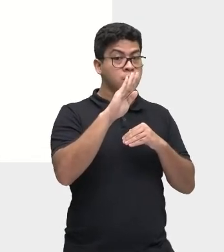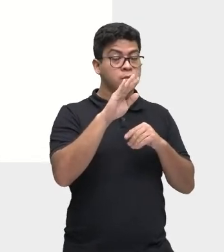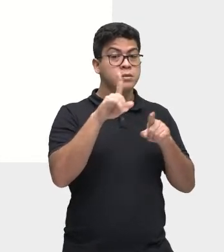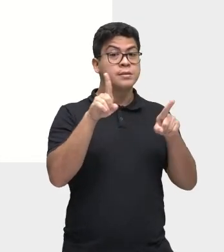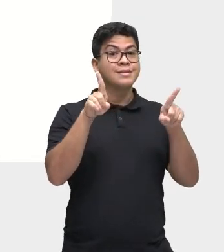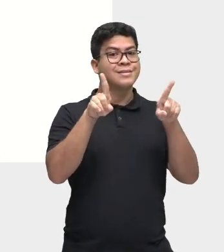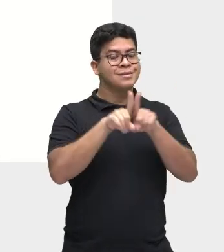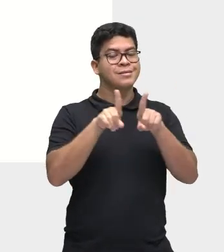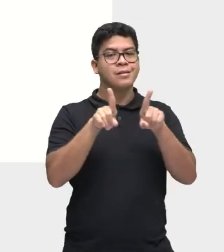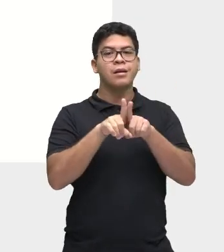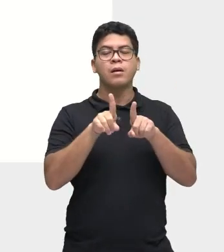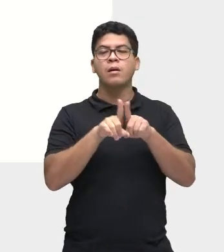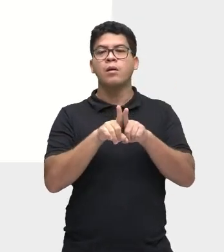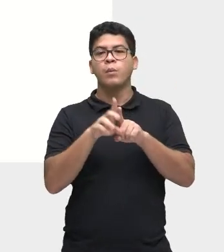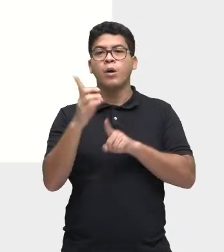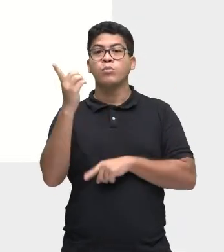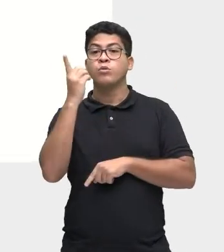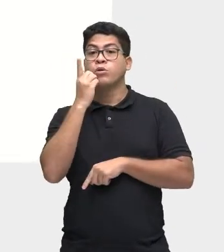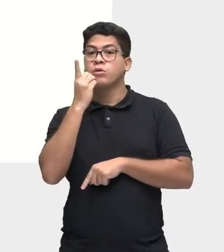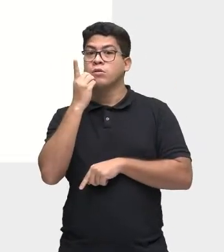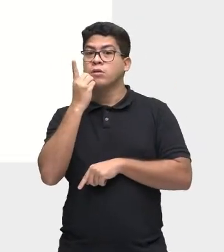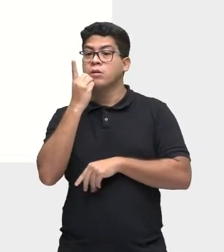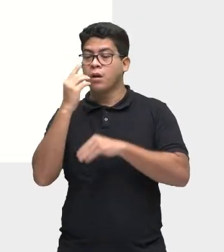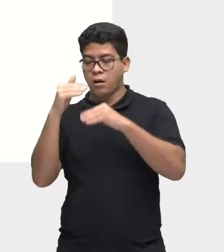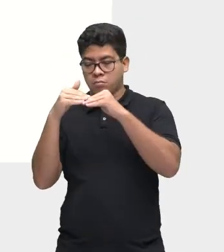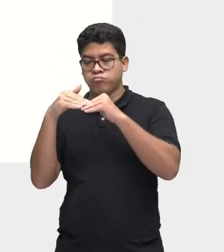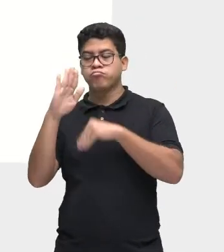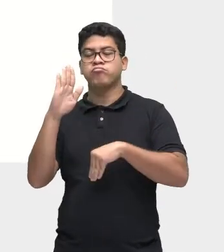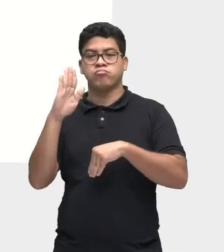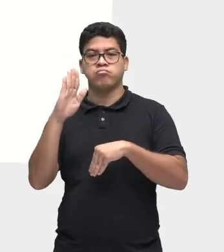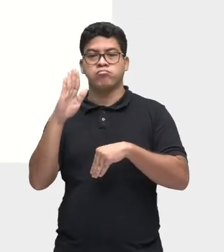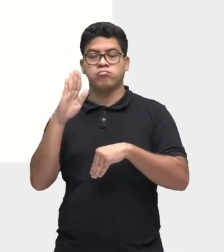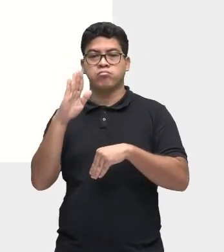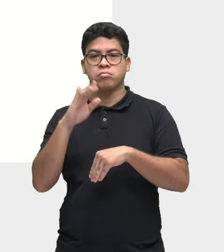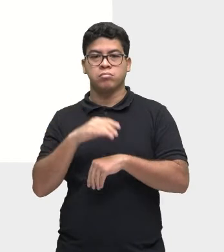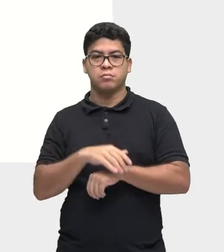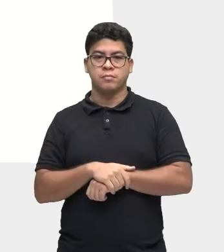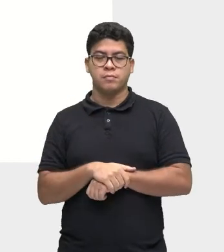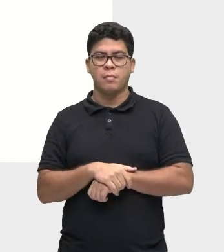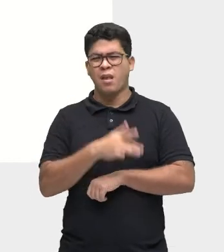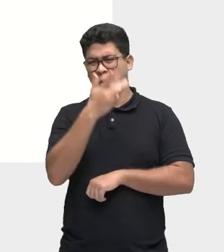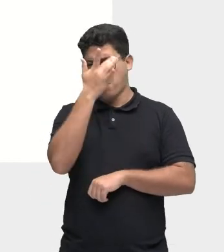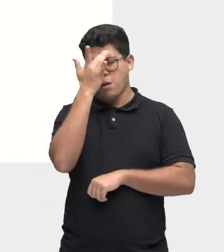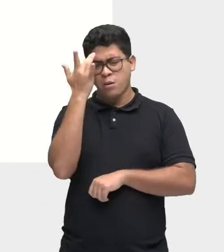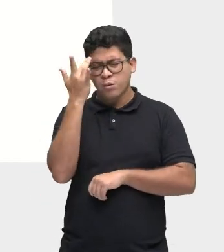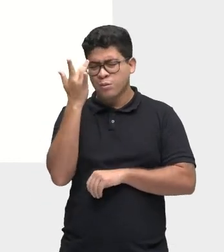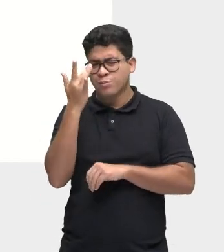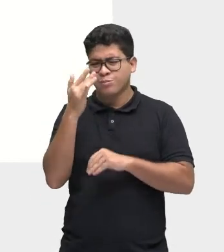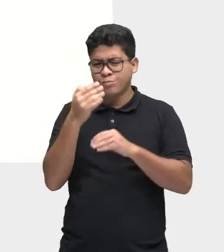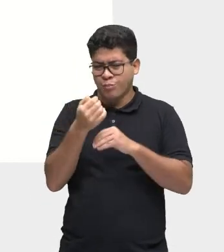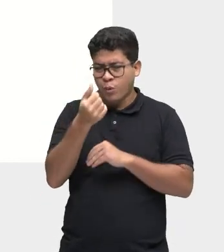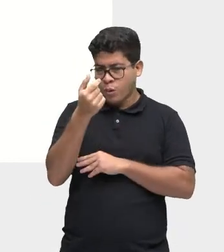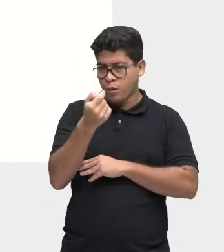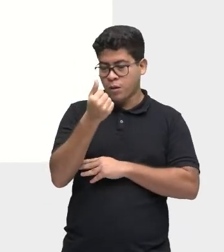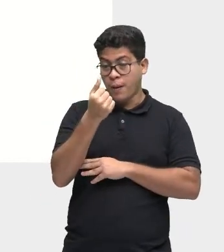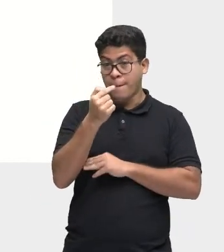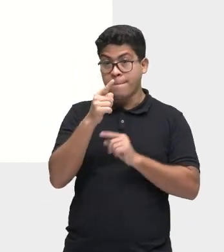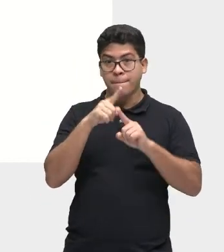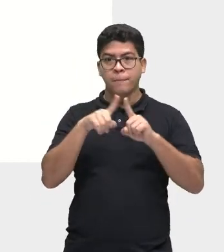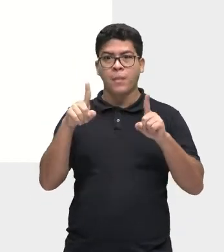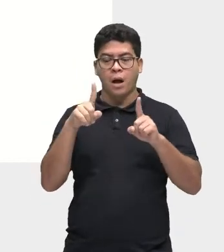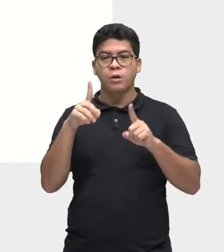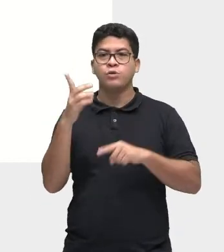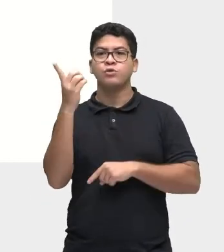de 150 para 200. Tá, a quantidade de pessoas não aumentou tanto assim, Mas a quantidade de dias